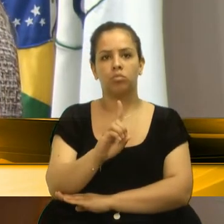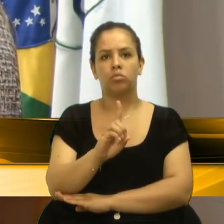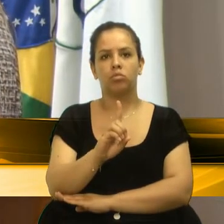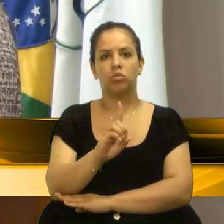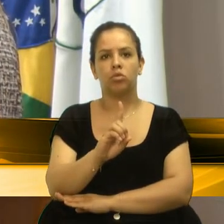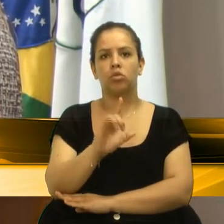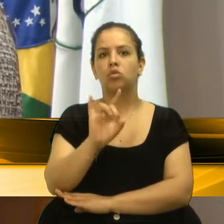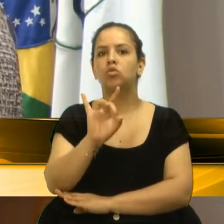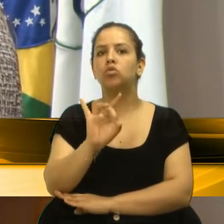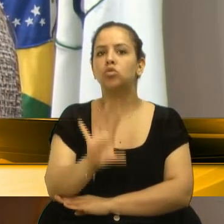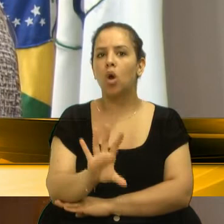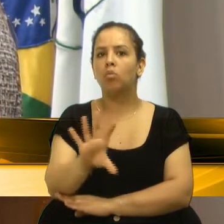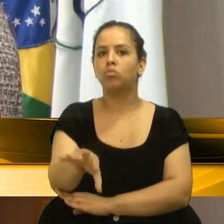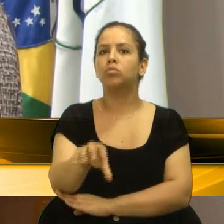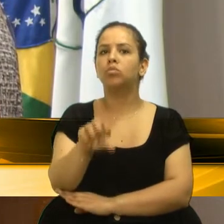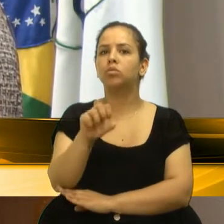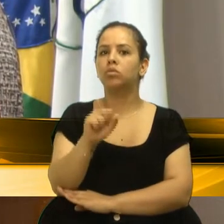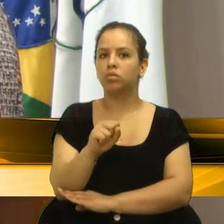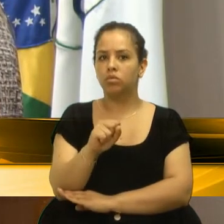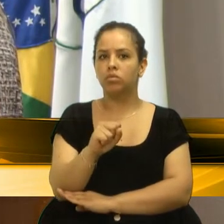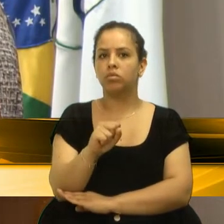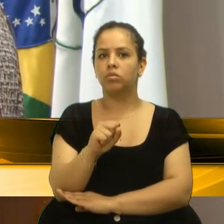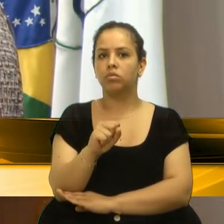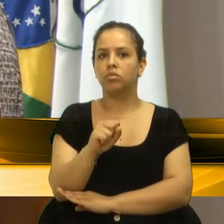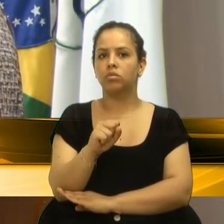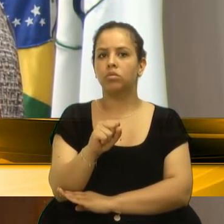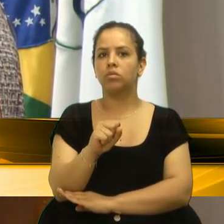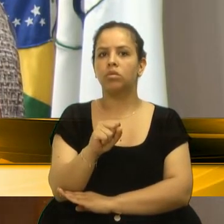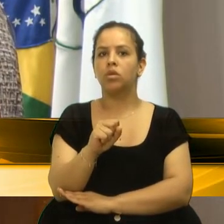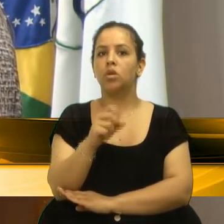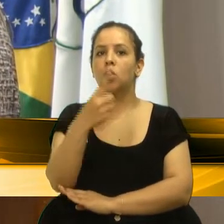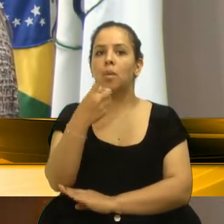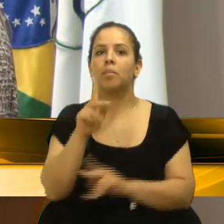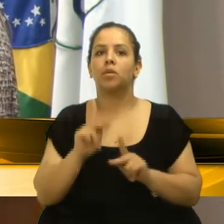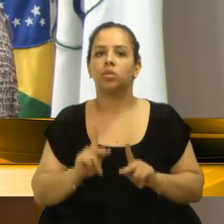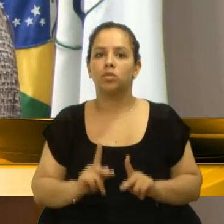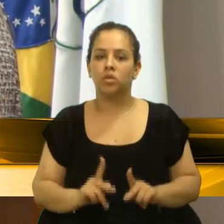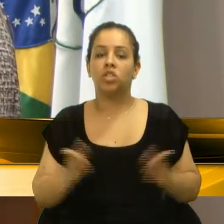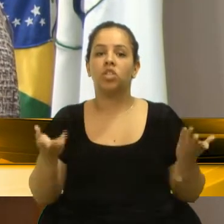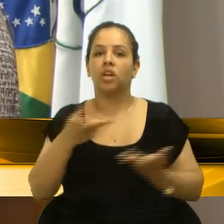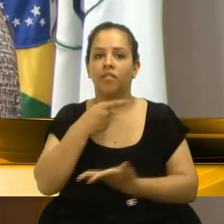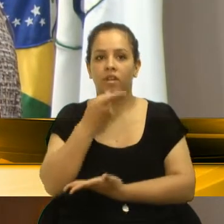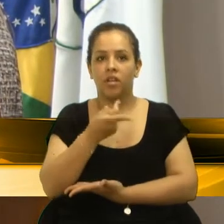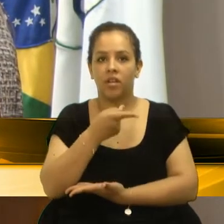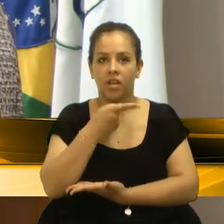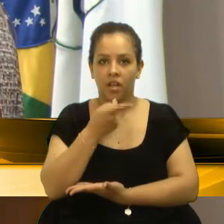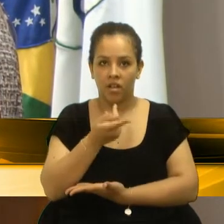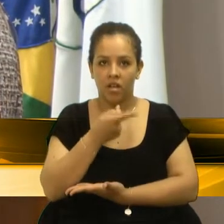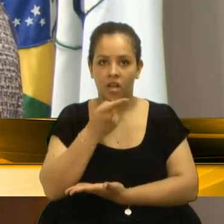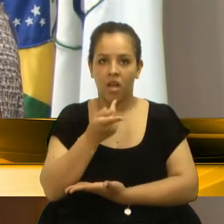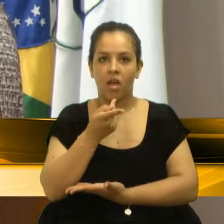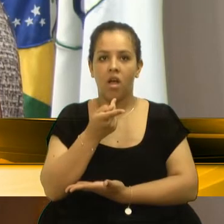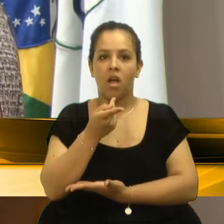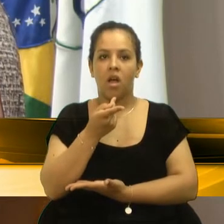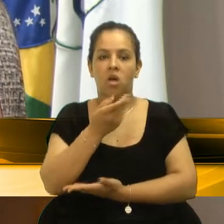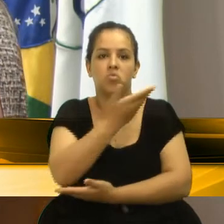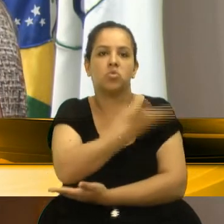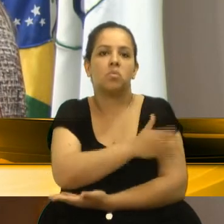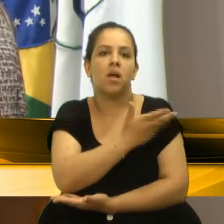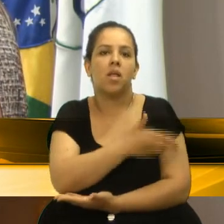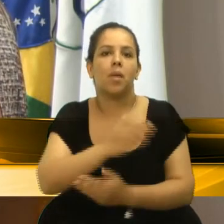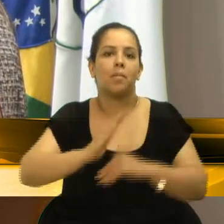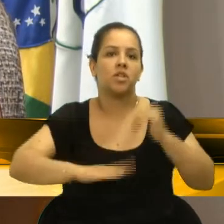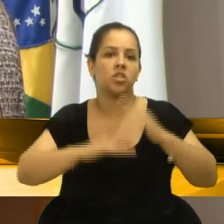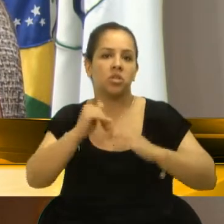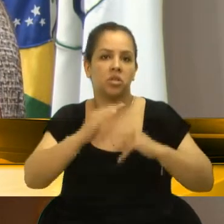foi buscado através de uma pessoa, como já dito, acostumada a praticar o